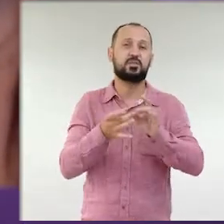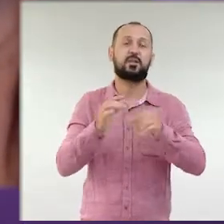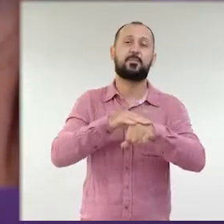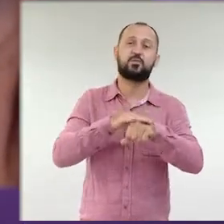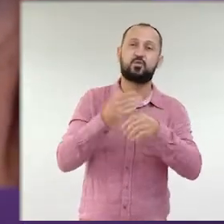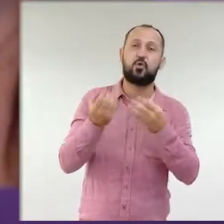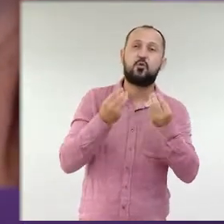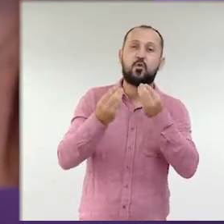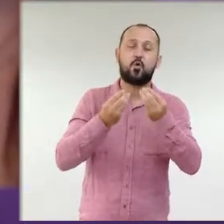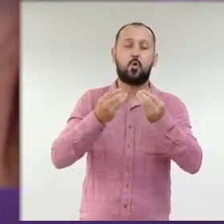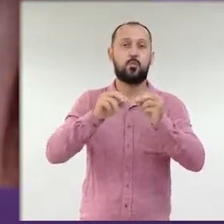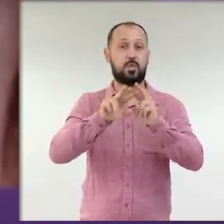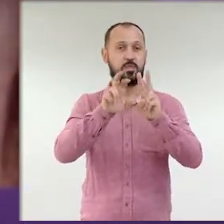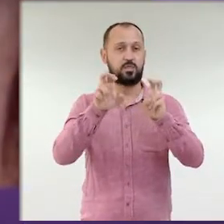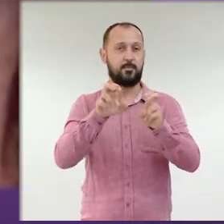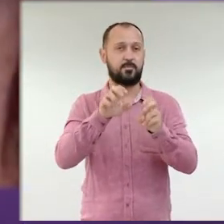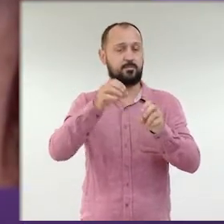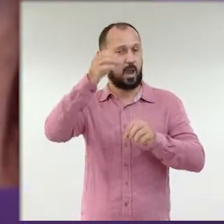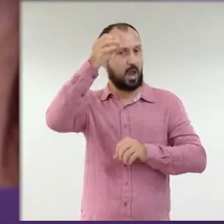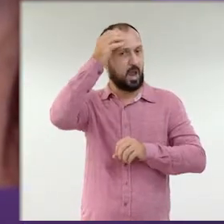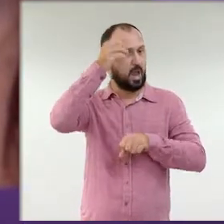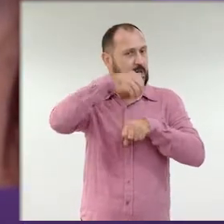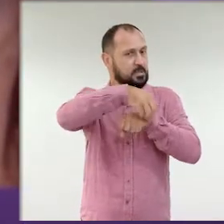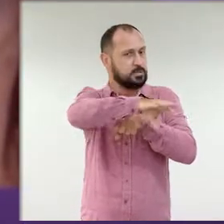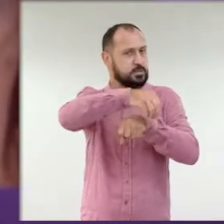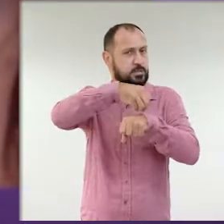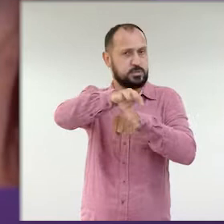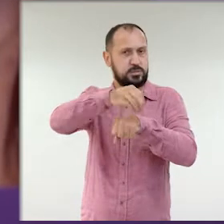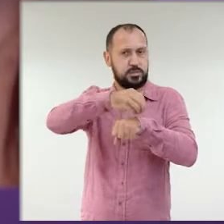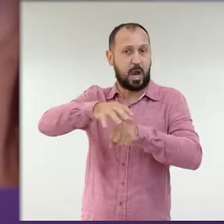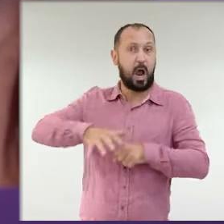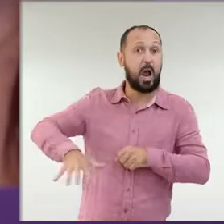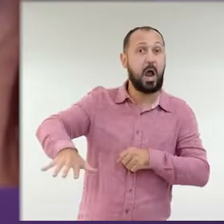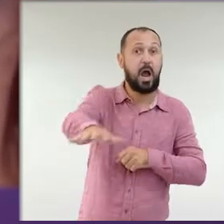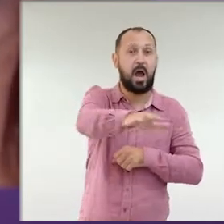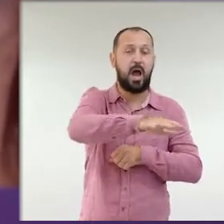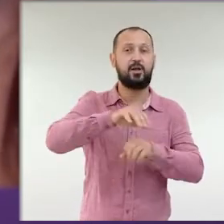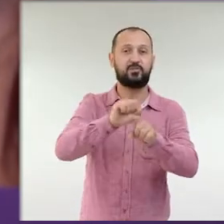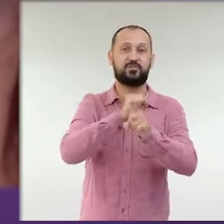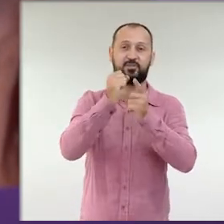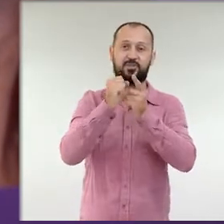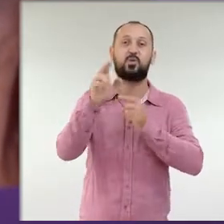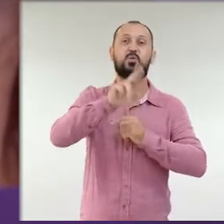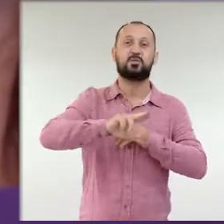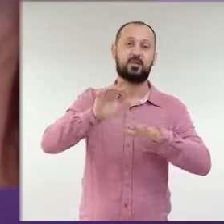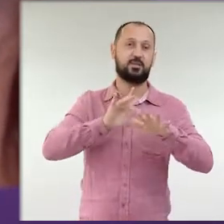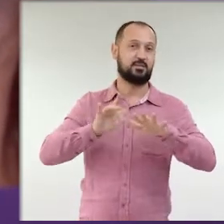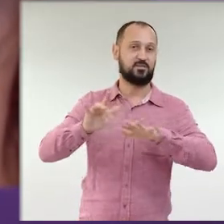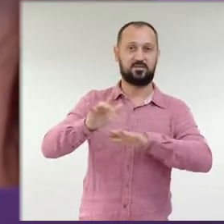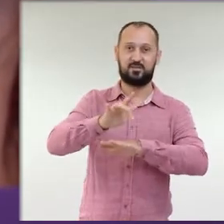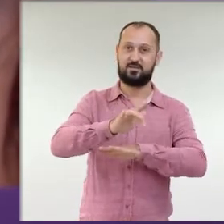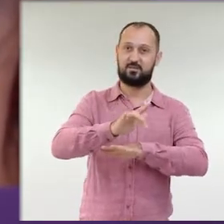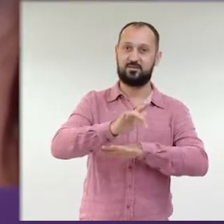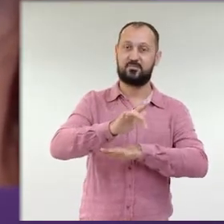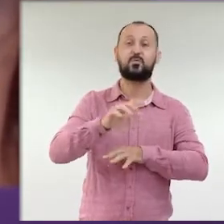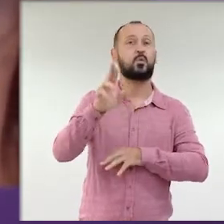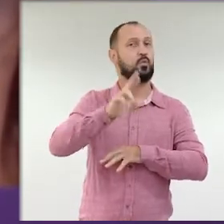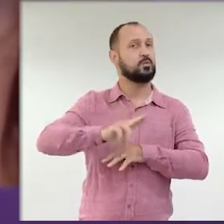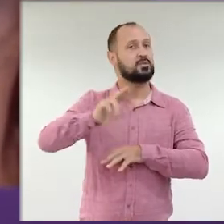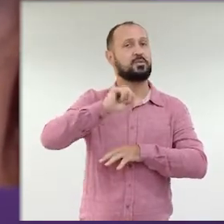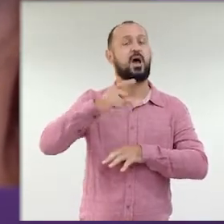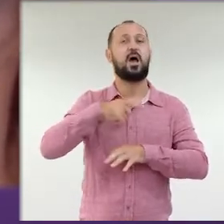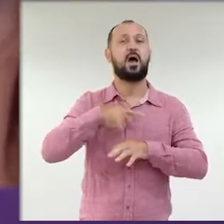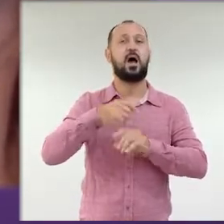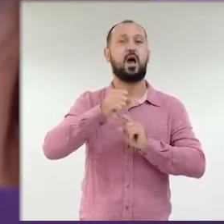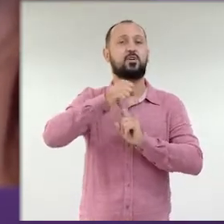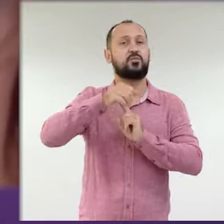gente trabalhar a sensibilização e a conscientização de toda a sociedade por meio das redes sociais, trabalhar a divulgação